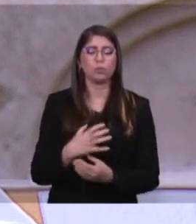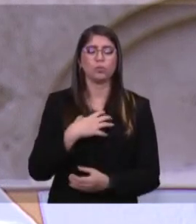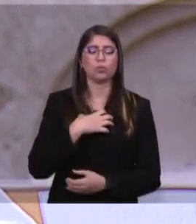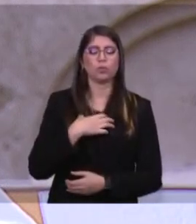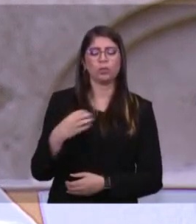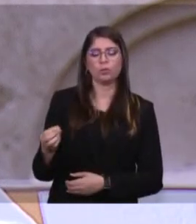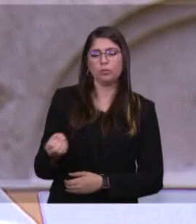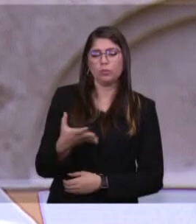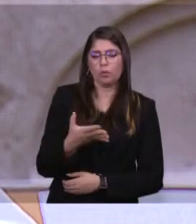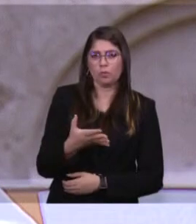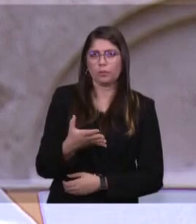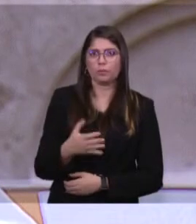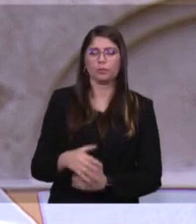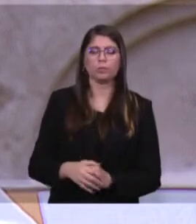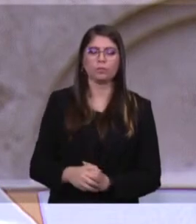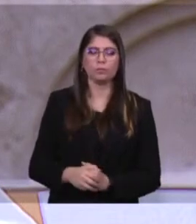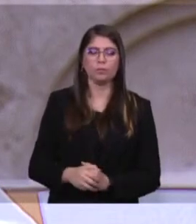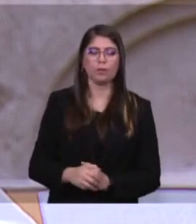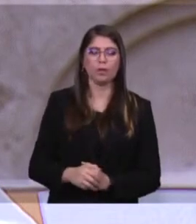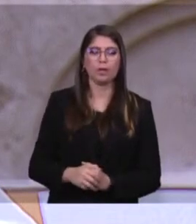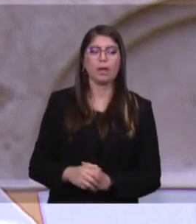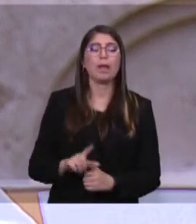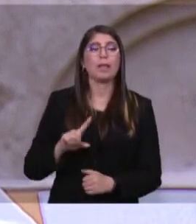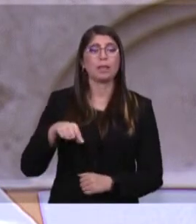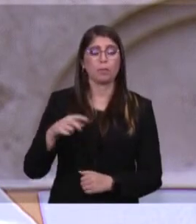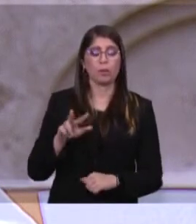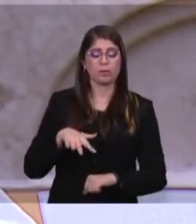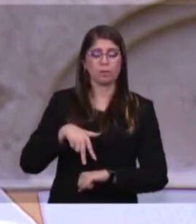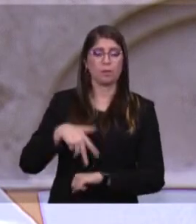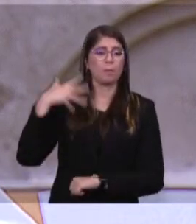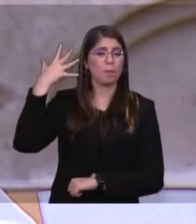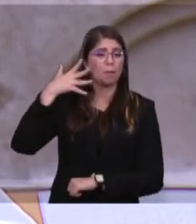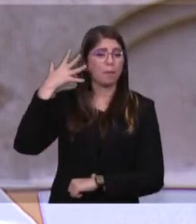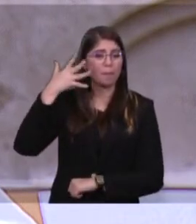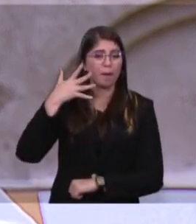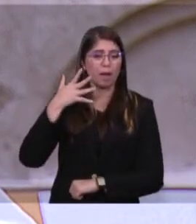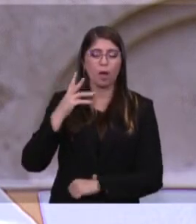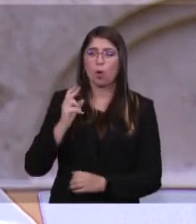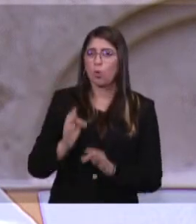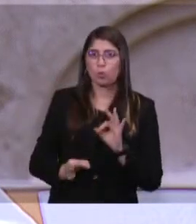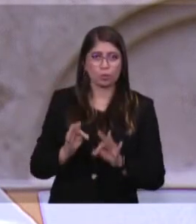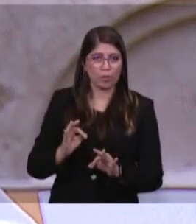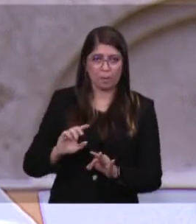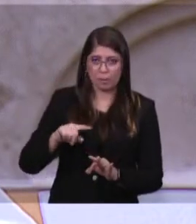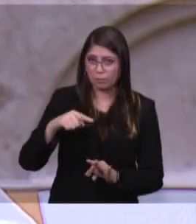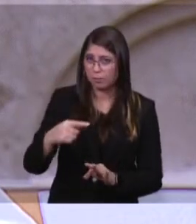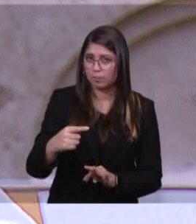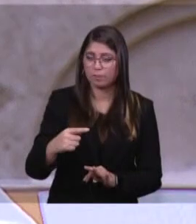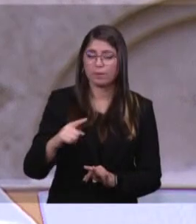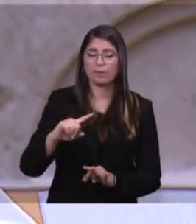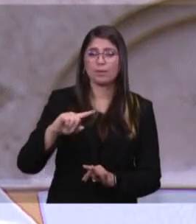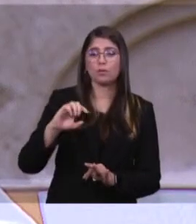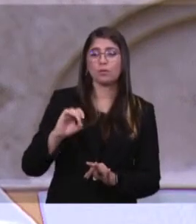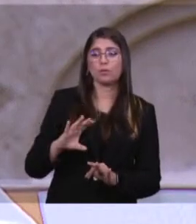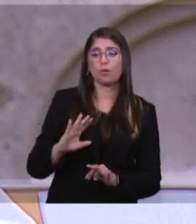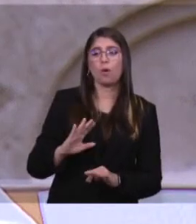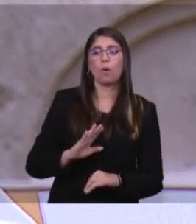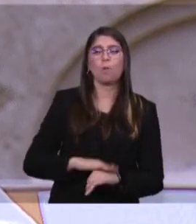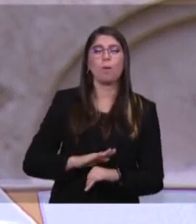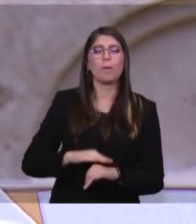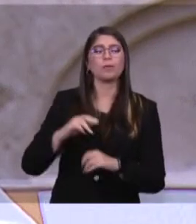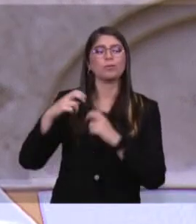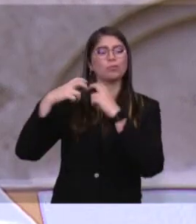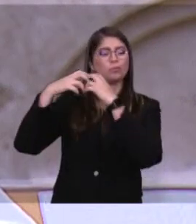formatação em que, após as sustentações orais, não se segue o julgamento, mas sim uma fase de